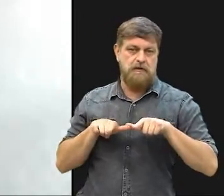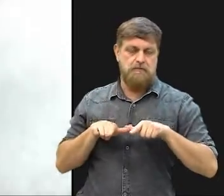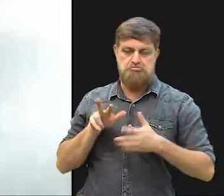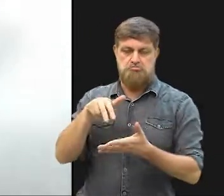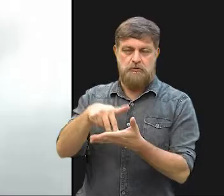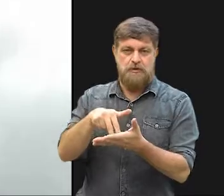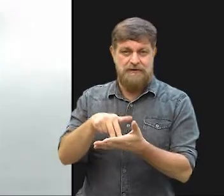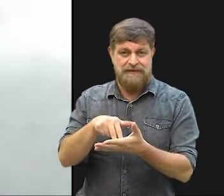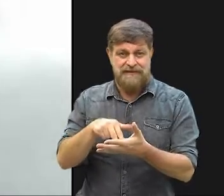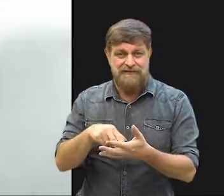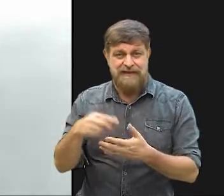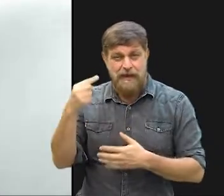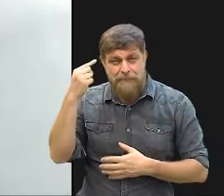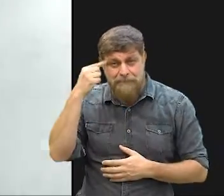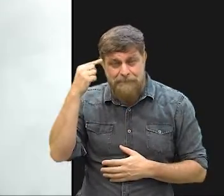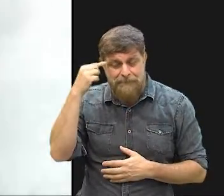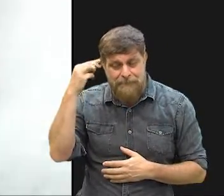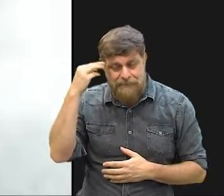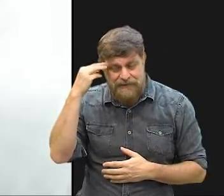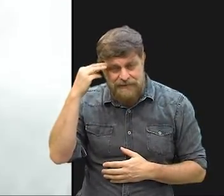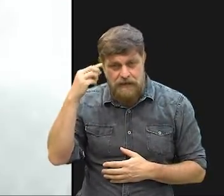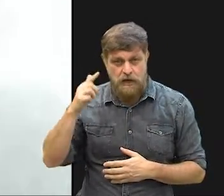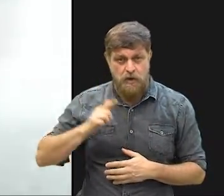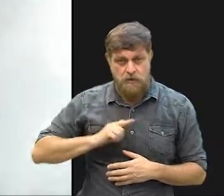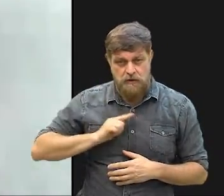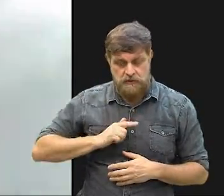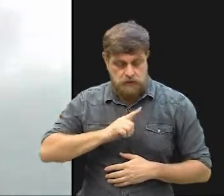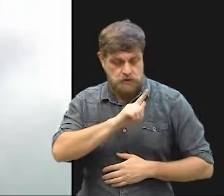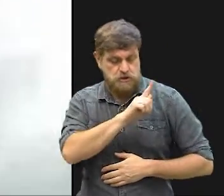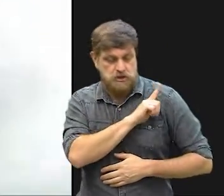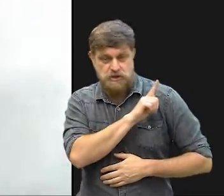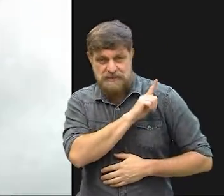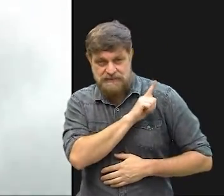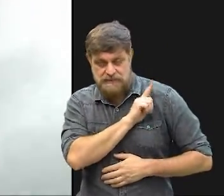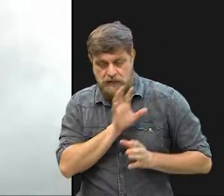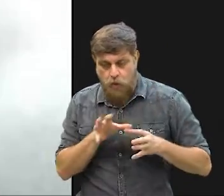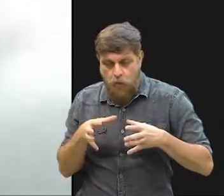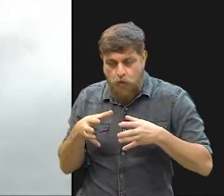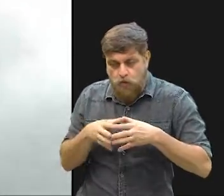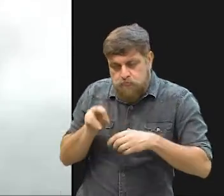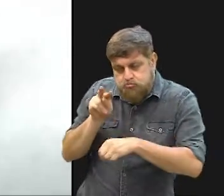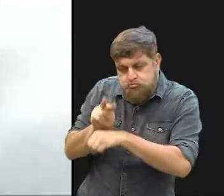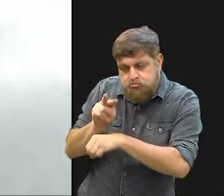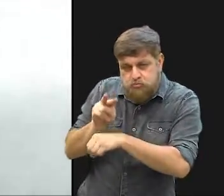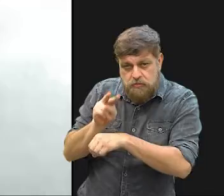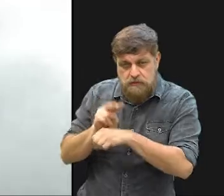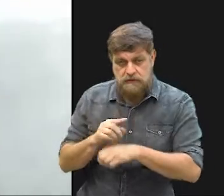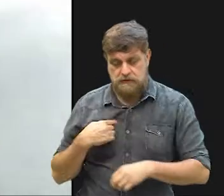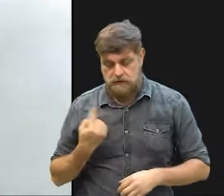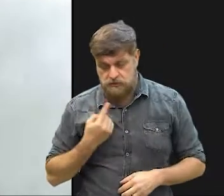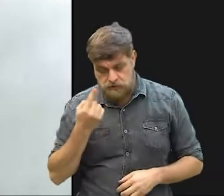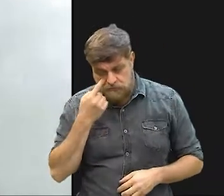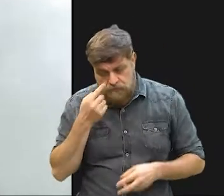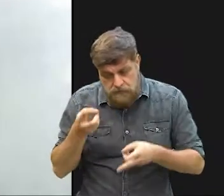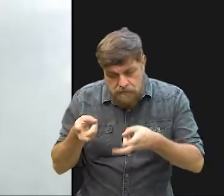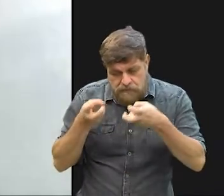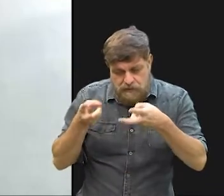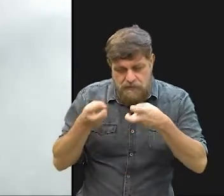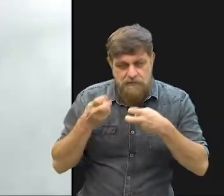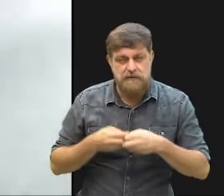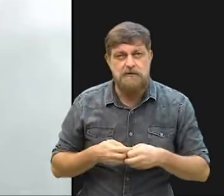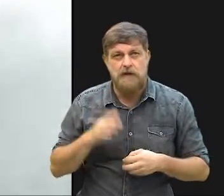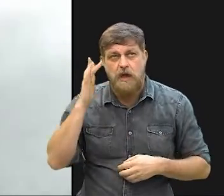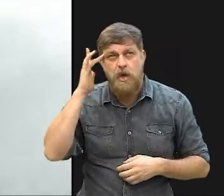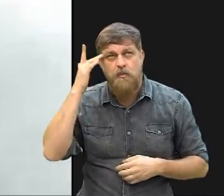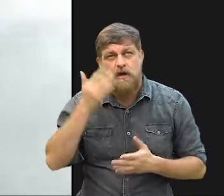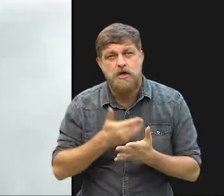lá. Eu acho que tem a parte mental, acho que tem a parte de gestão, tem a parte do grupo. Porque a gente vê aí, agora, se eu não me engano,